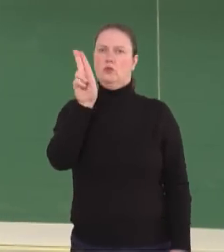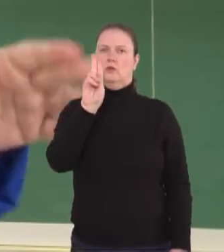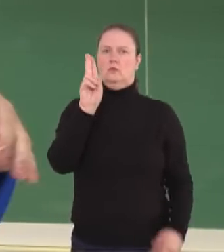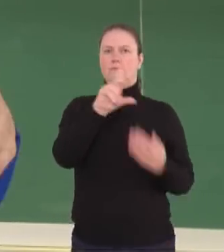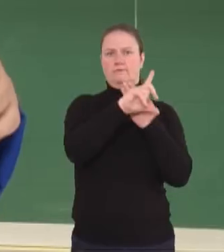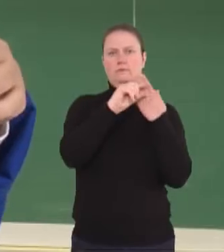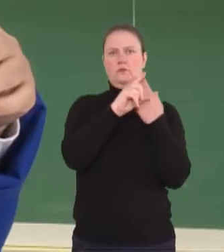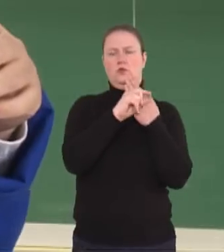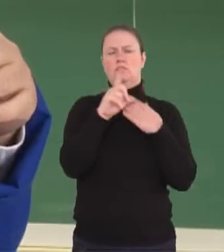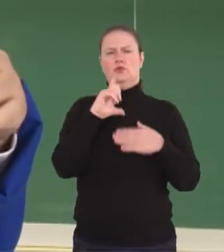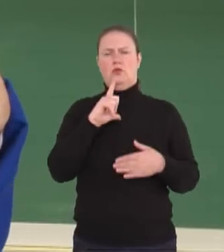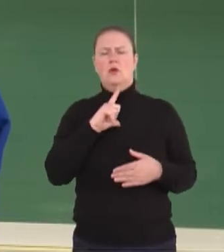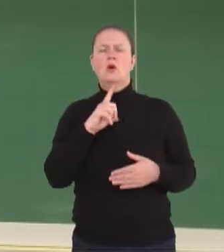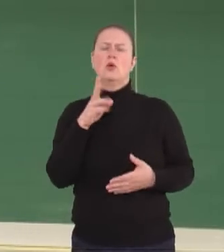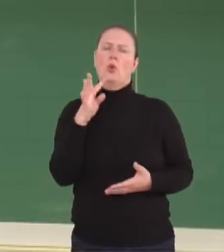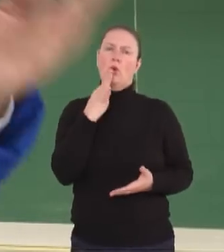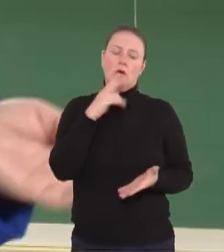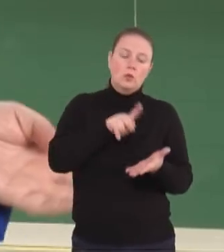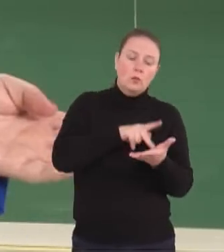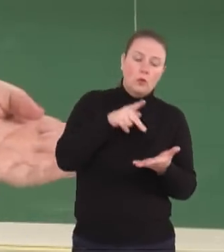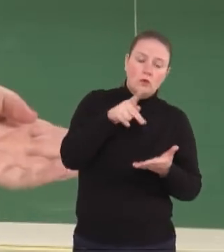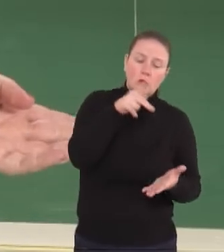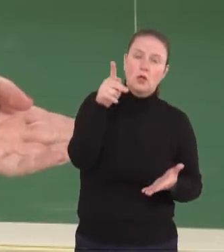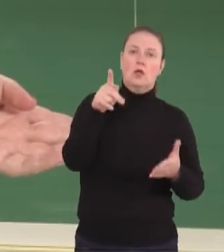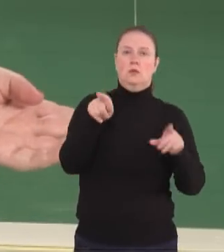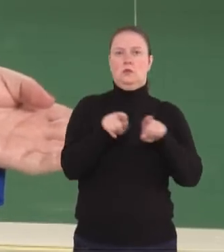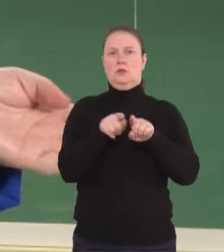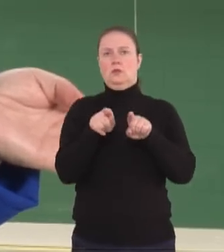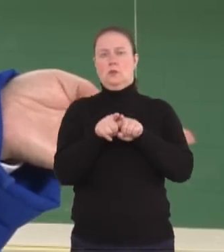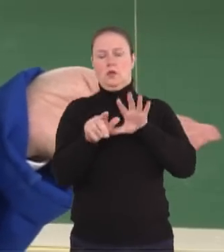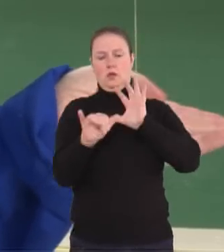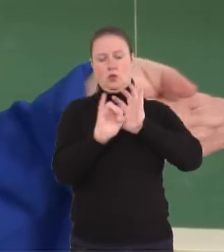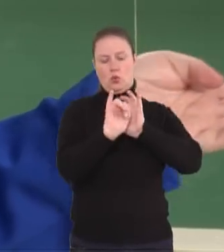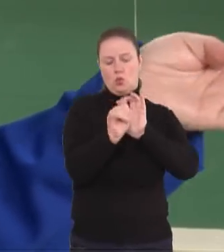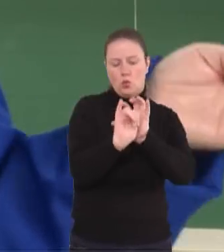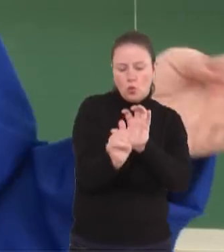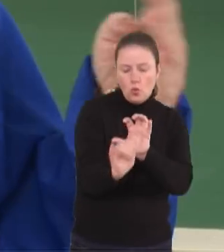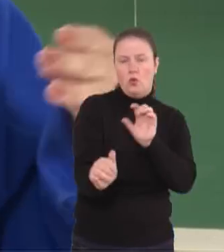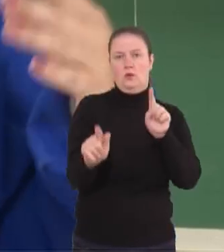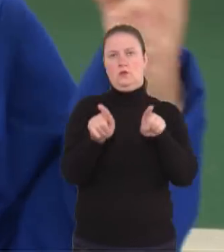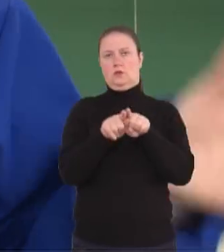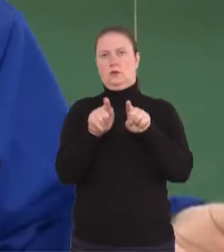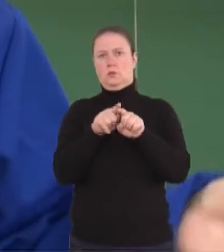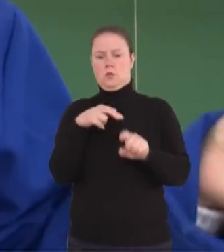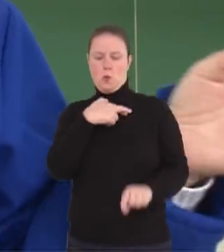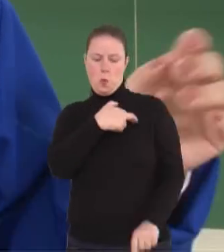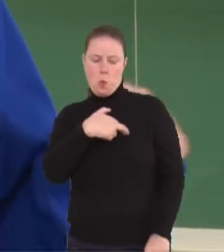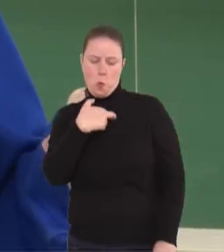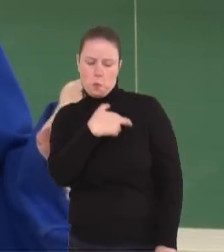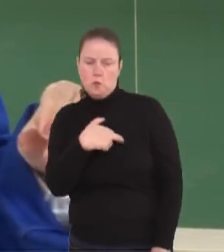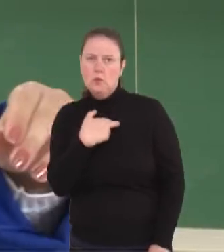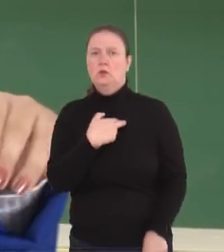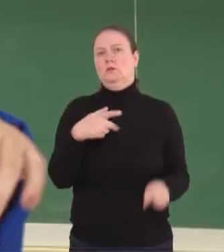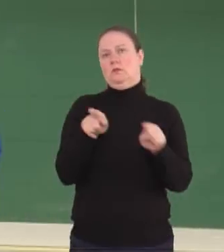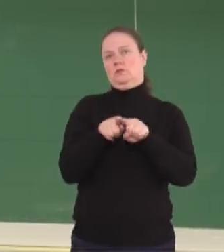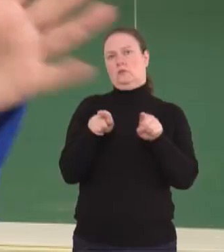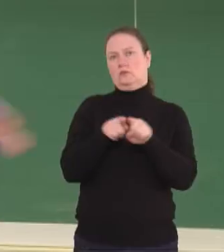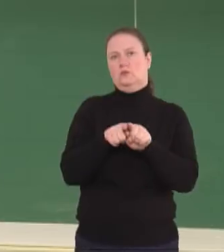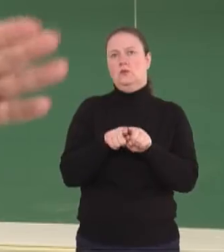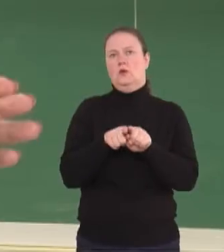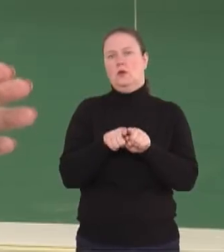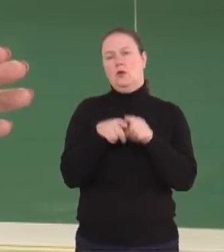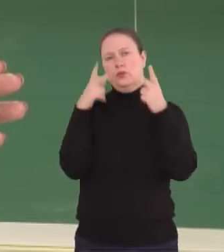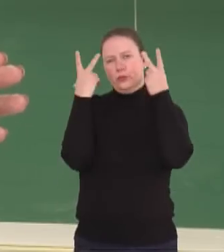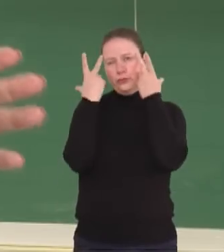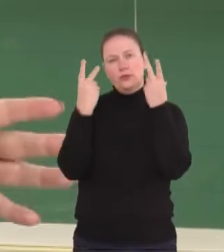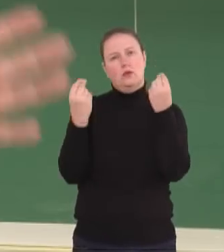poemas, contos, até, de repente, alguém já leu romances produzidos pela Clarice Lispector. Né? Geralmente, no terceiro ano